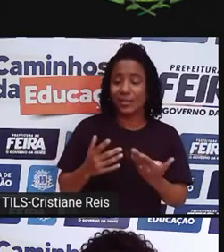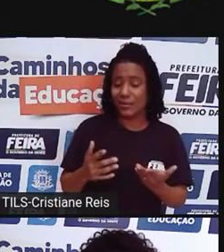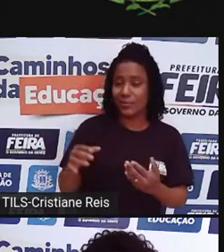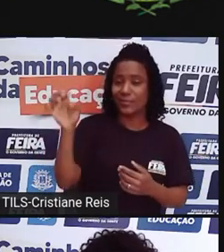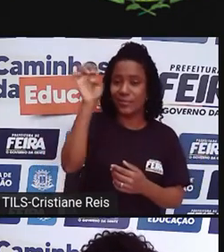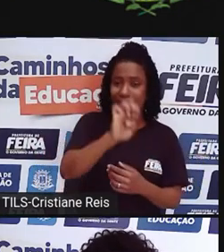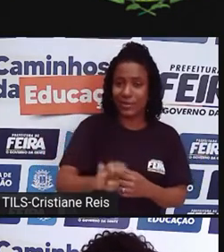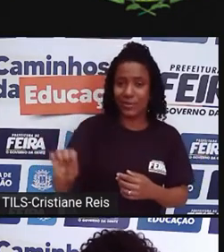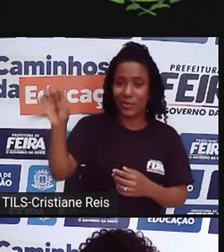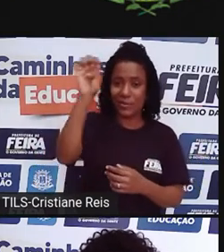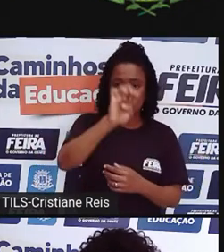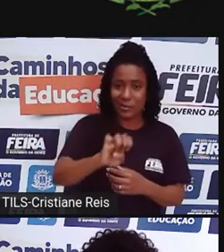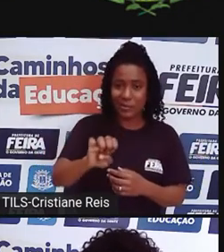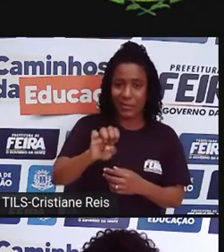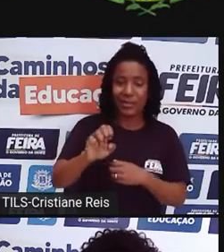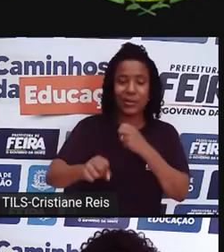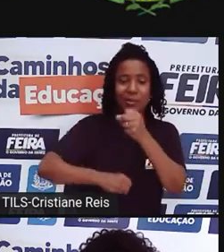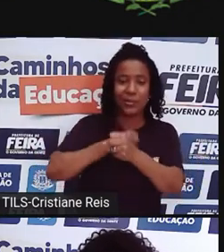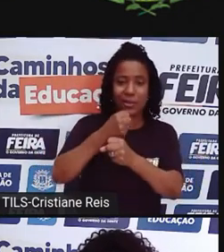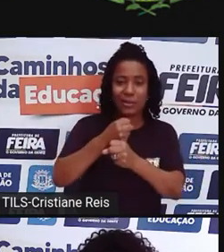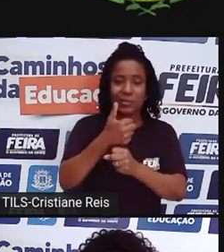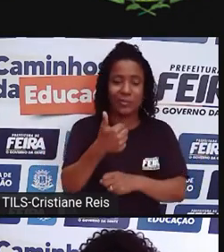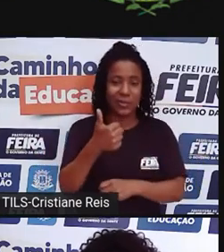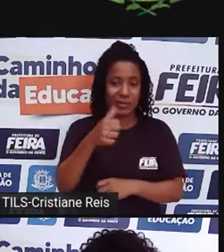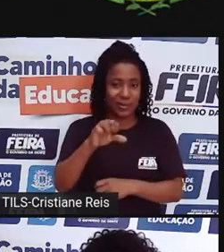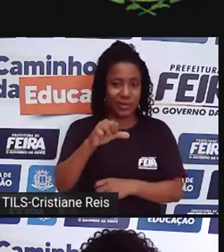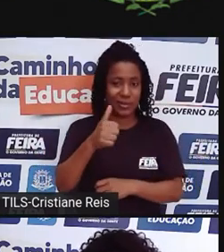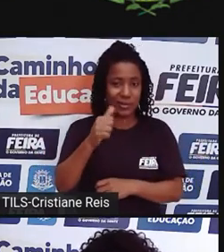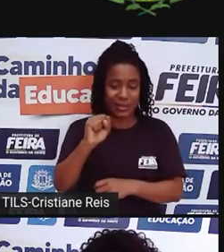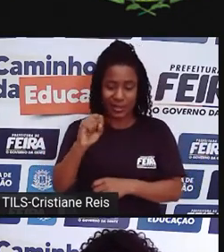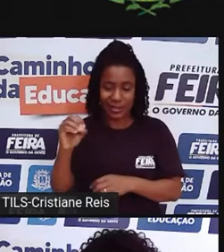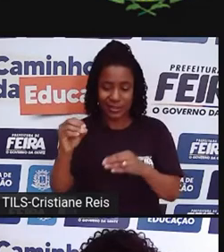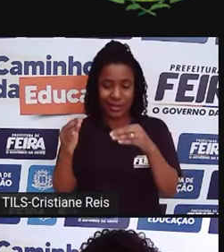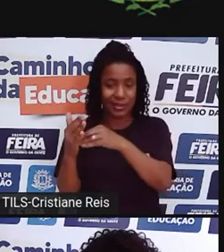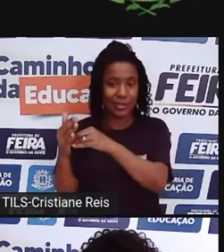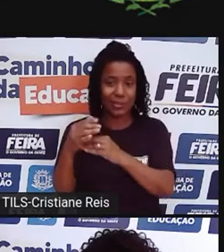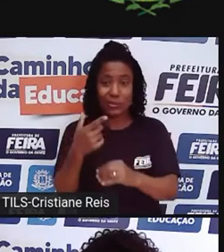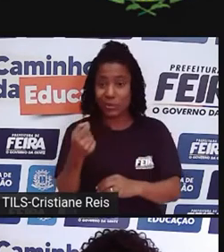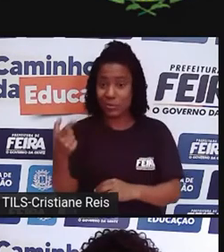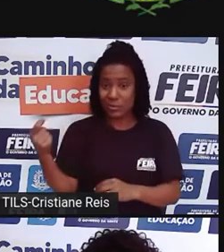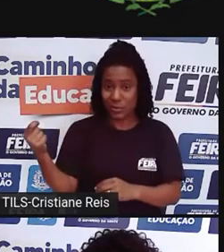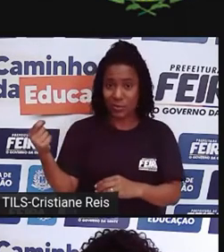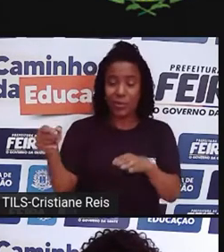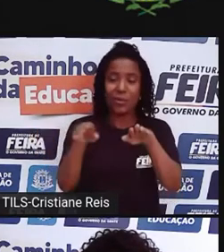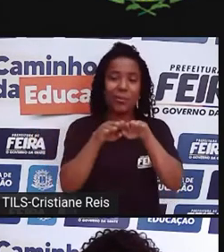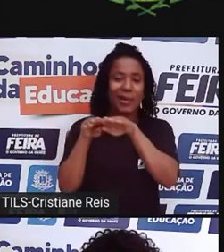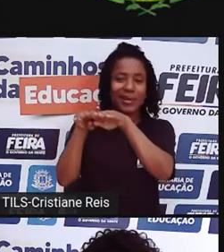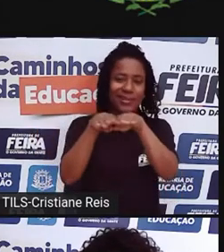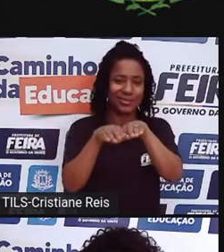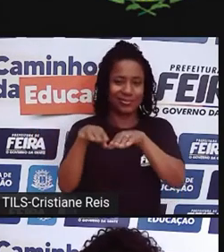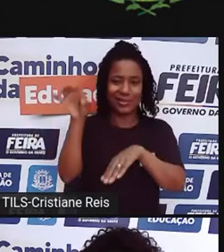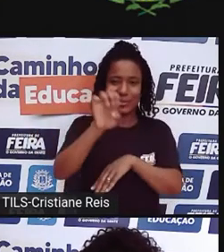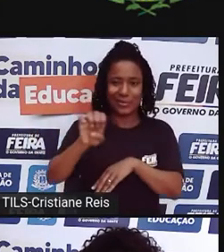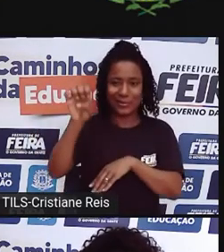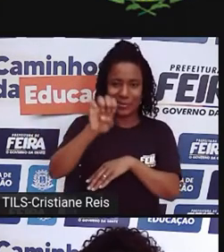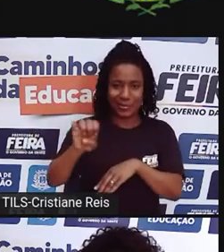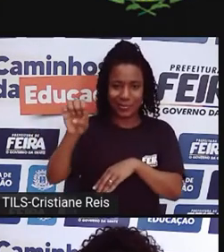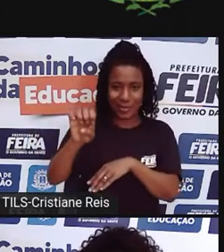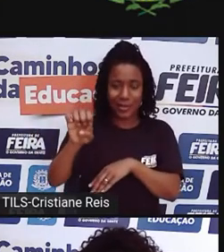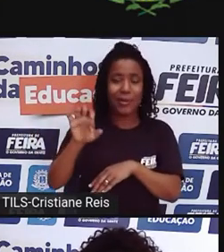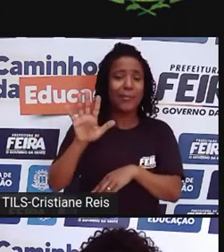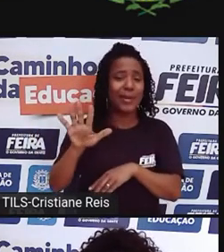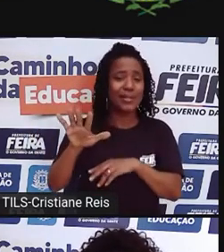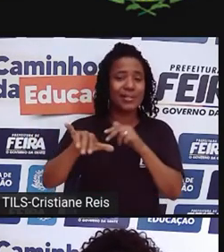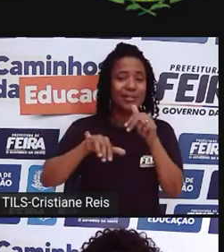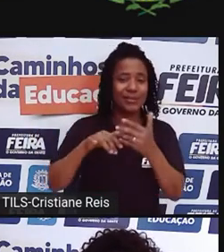dos anos 80, 90 e 2000, né, que foram tão valorizados. Quando a gente fala de autoestima, de personalidade,